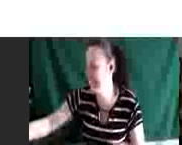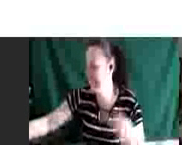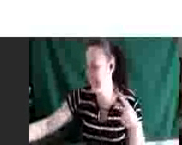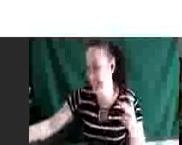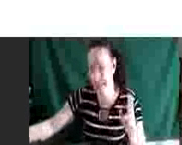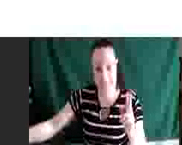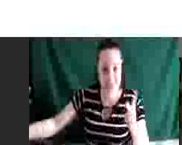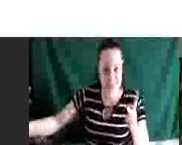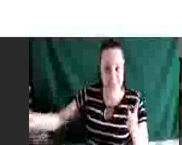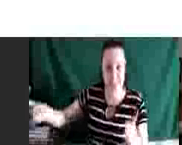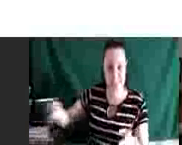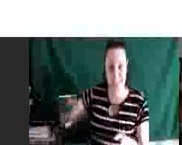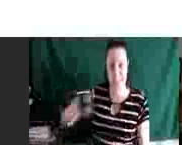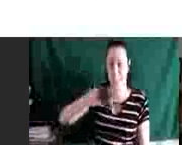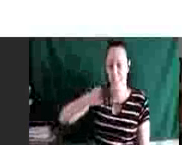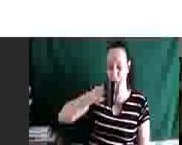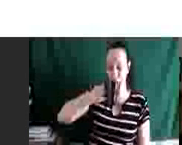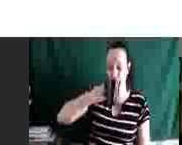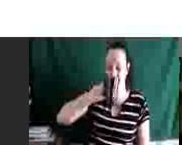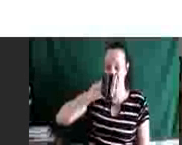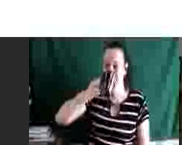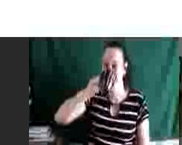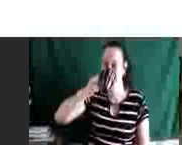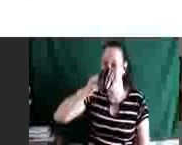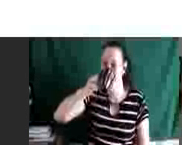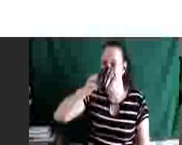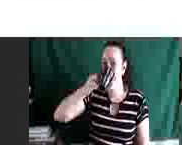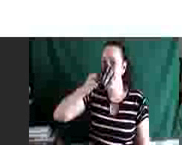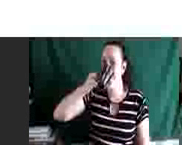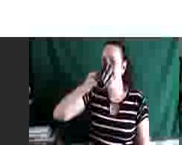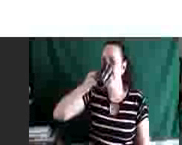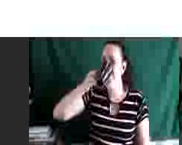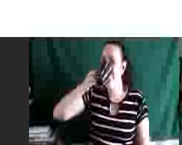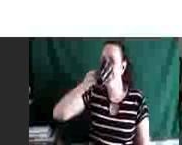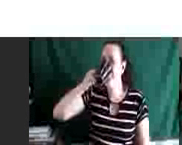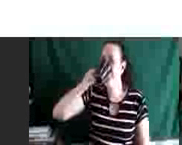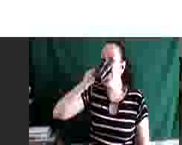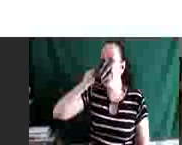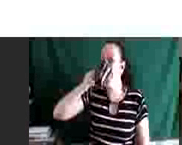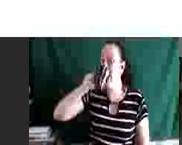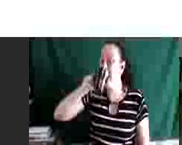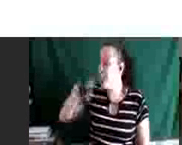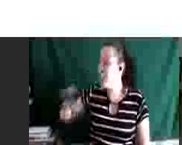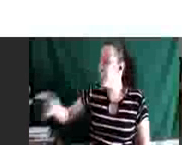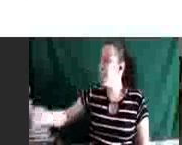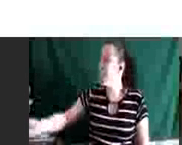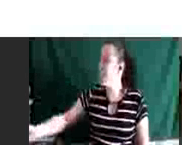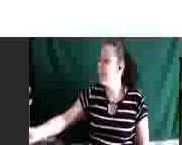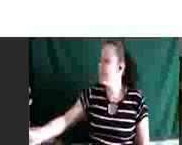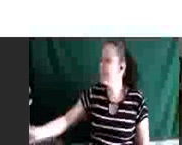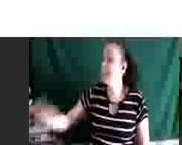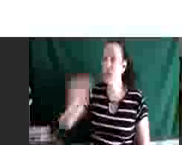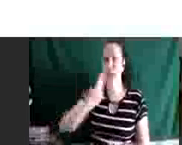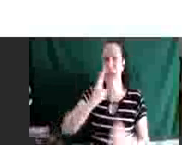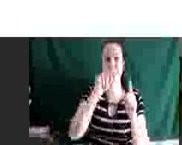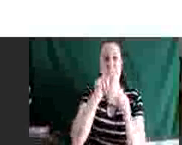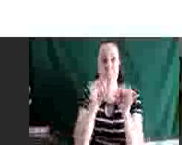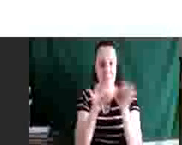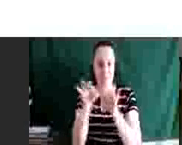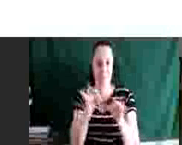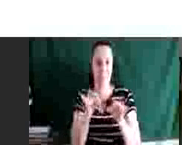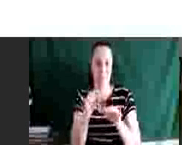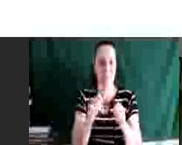mais informações sobre a organização, funcionários que trabalham lá, funcionários mais maleáveis, funcionários frágeis que